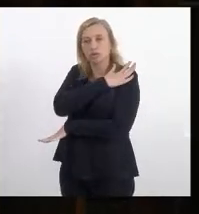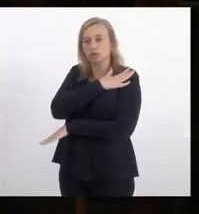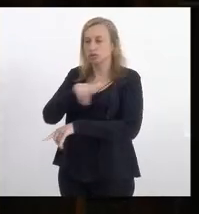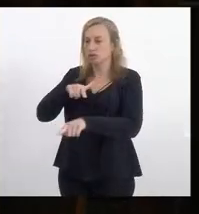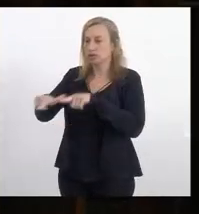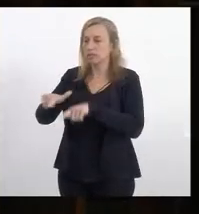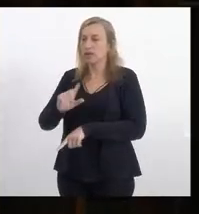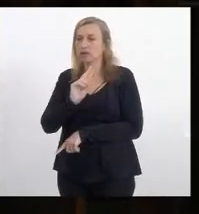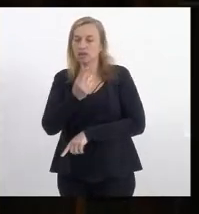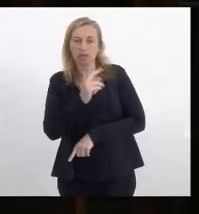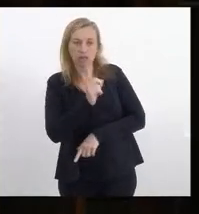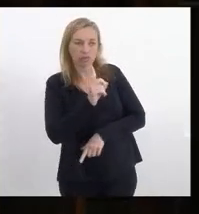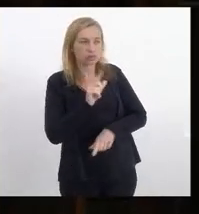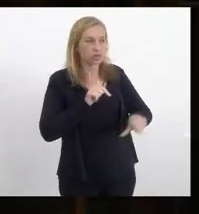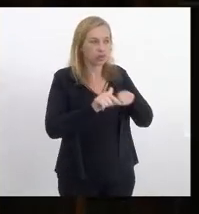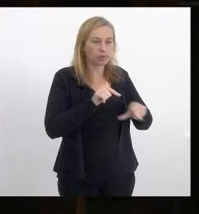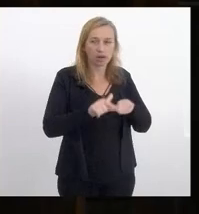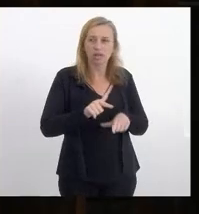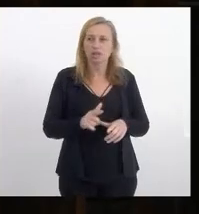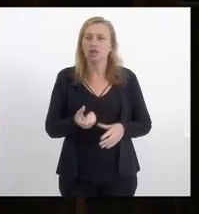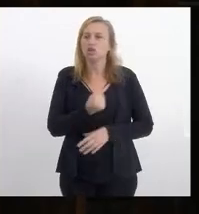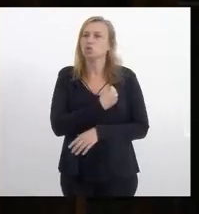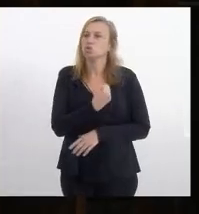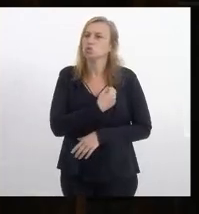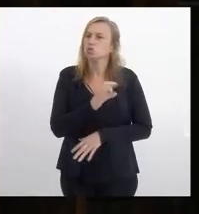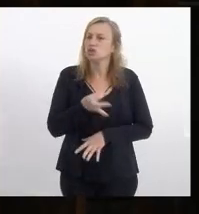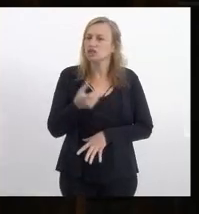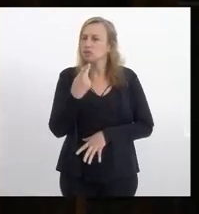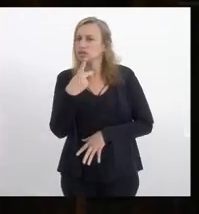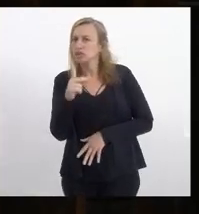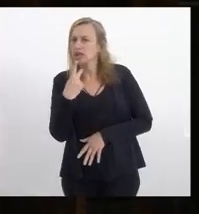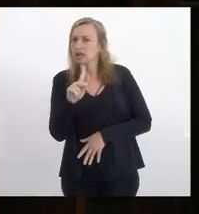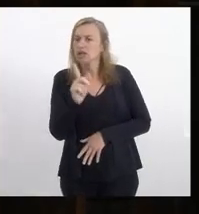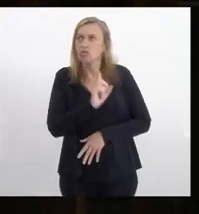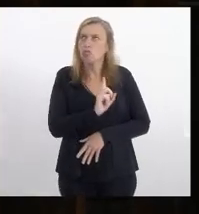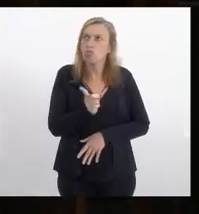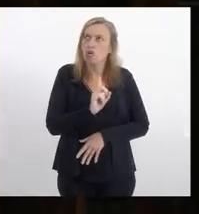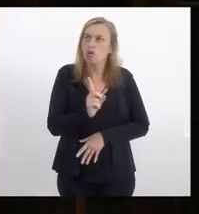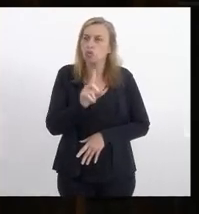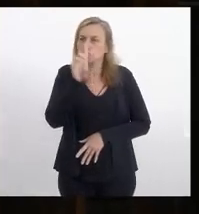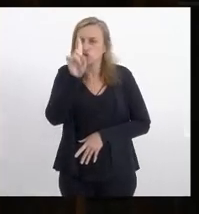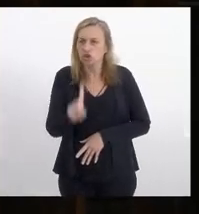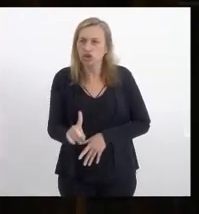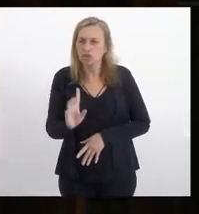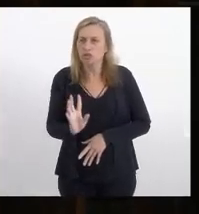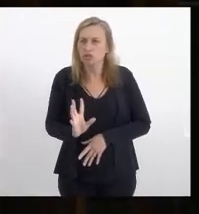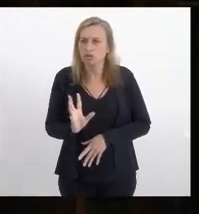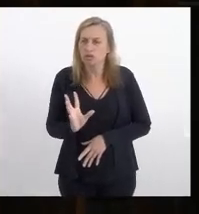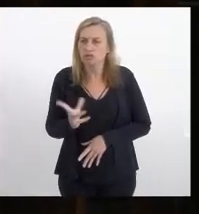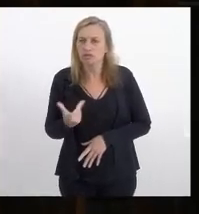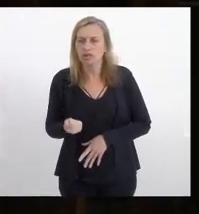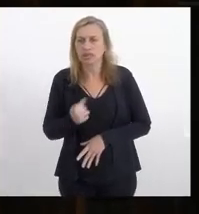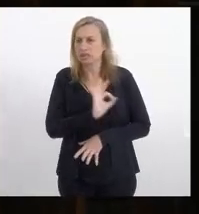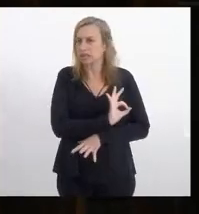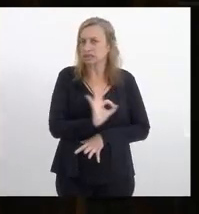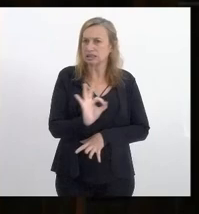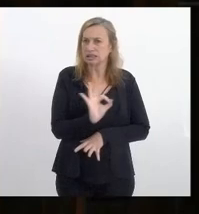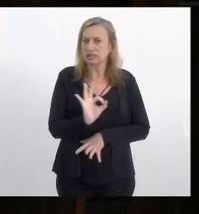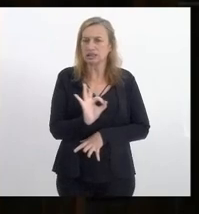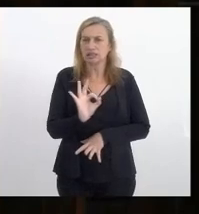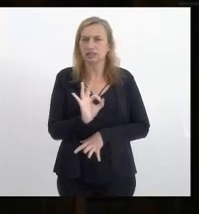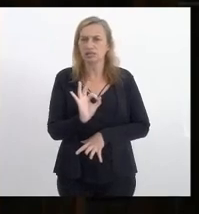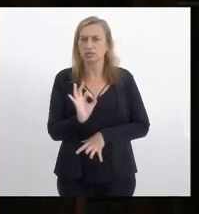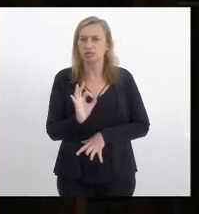militares inativos e o número considerável delas não têm direito à paridade não é a concedida